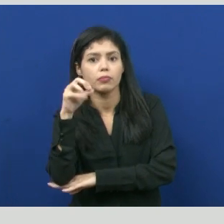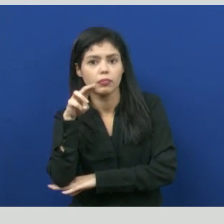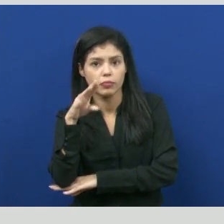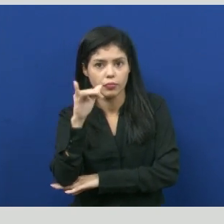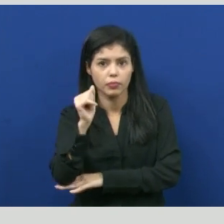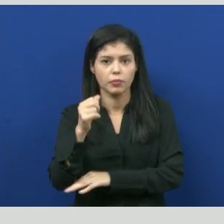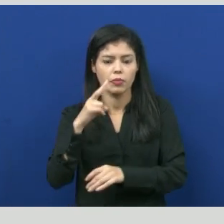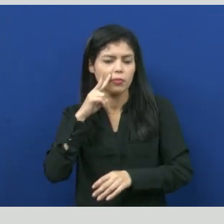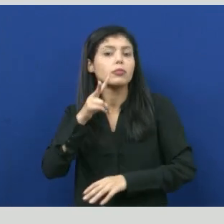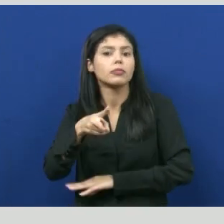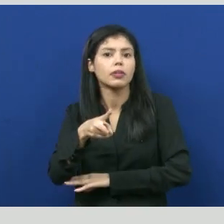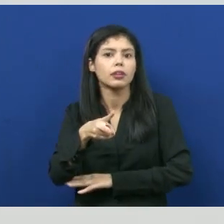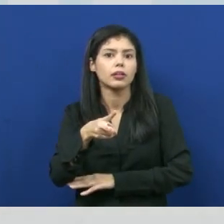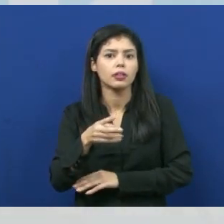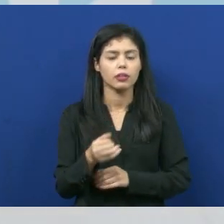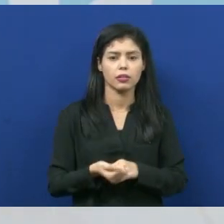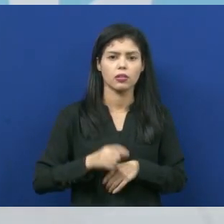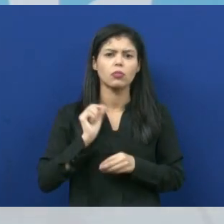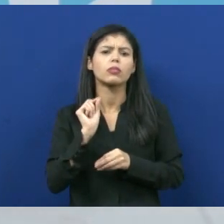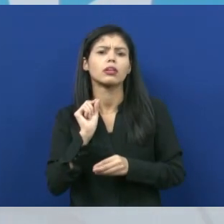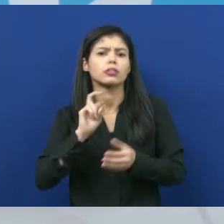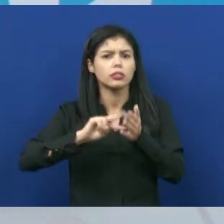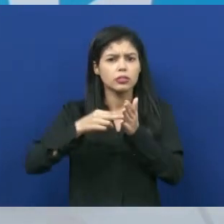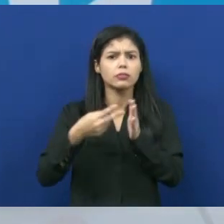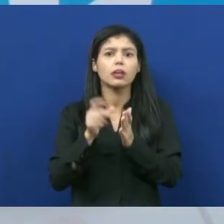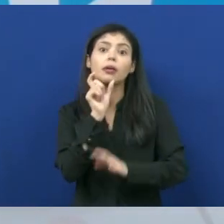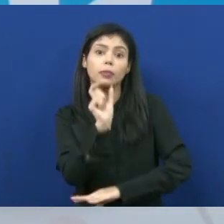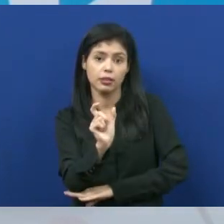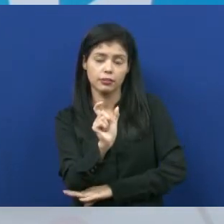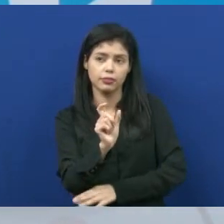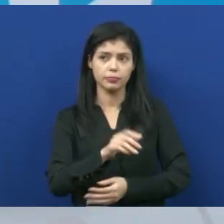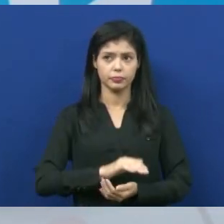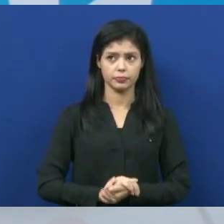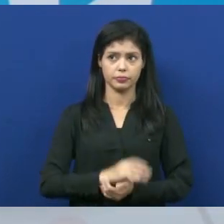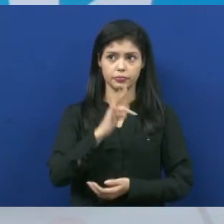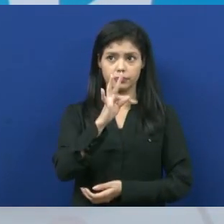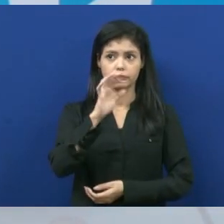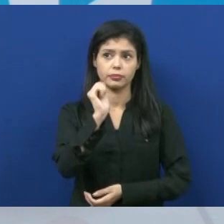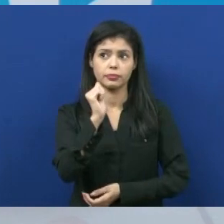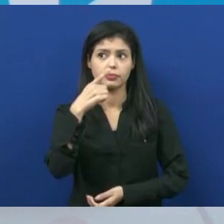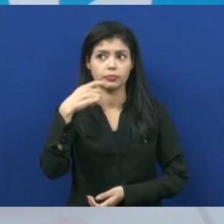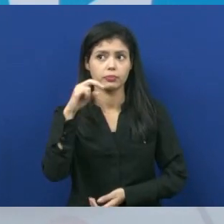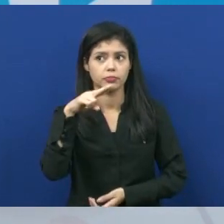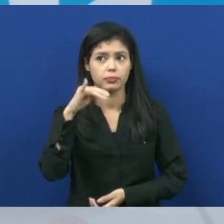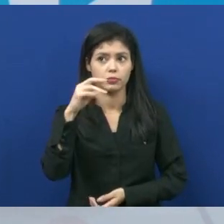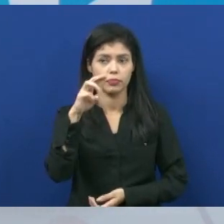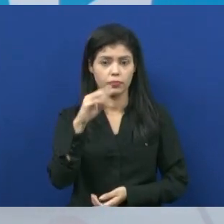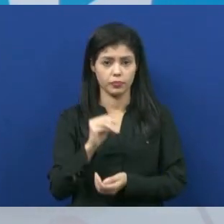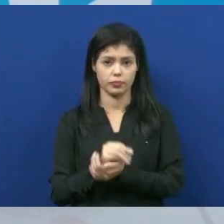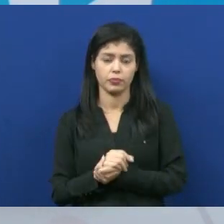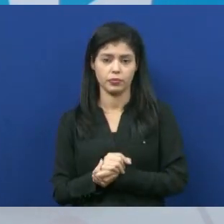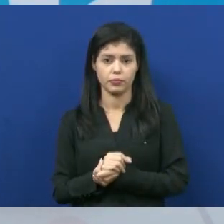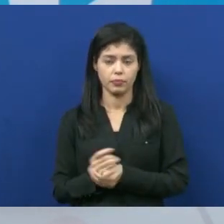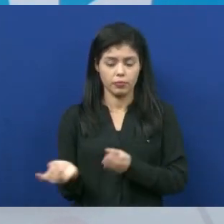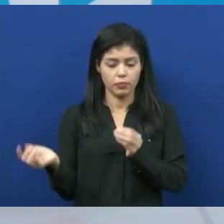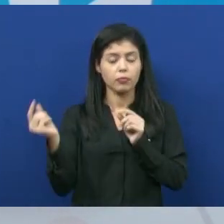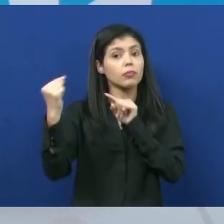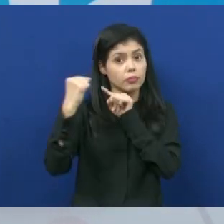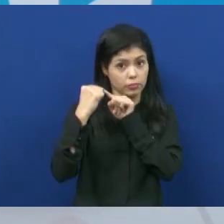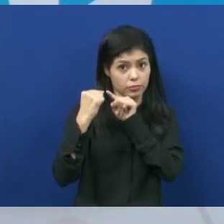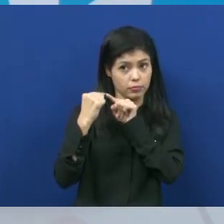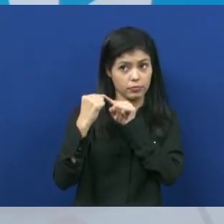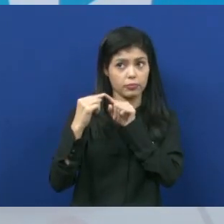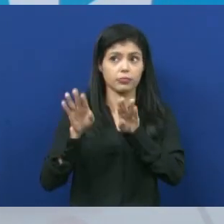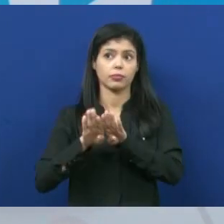vamos ver posteriormente o que significa essa palavra taxonômica. Para complementar o trabalho